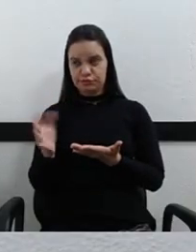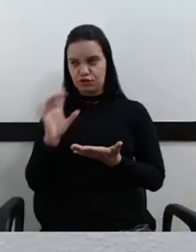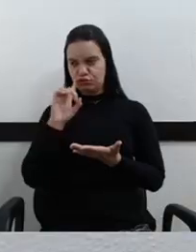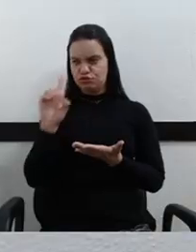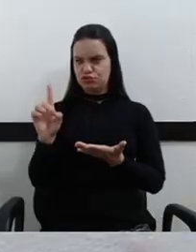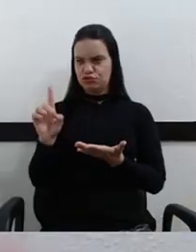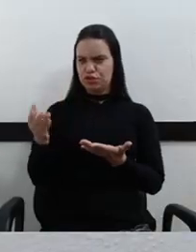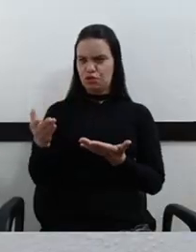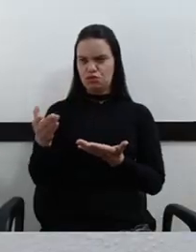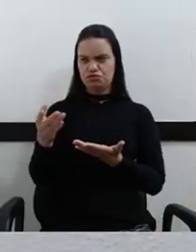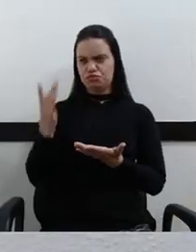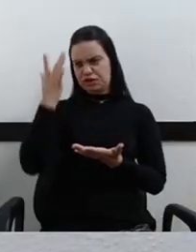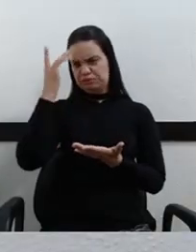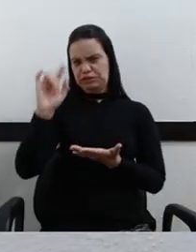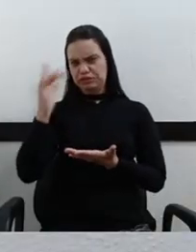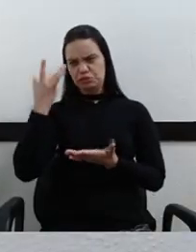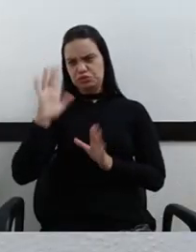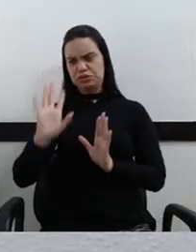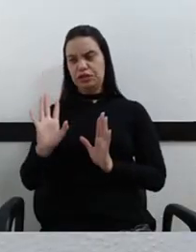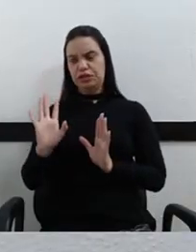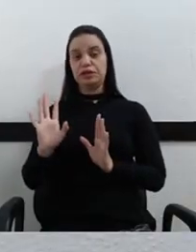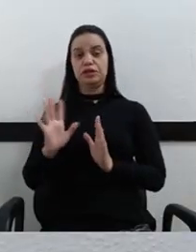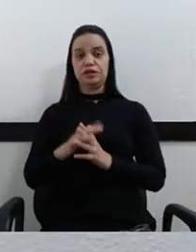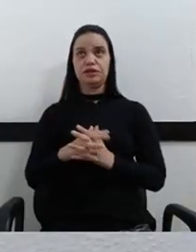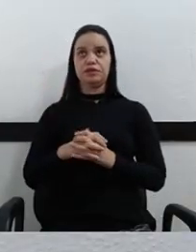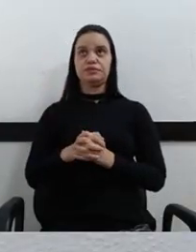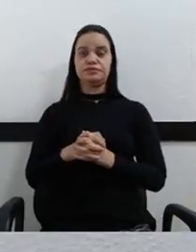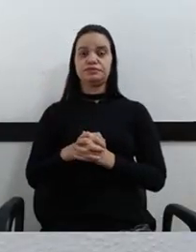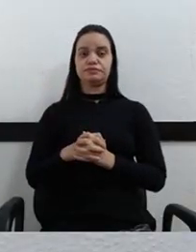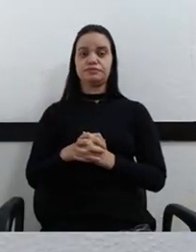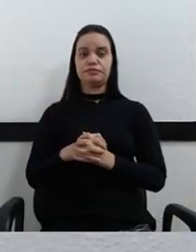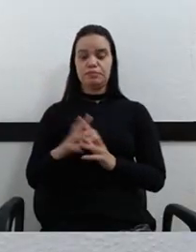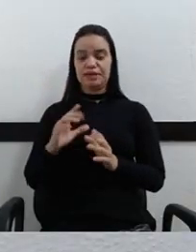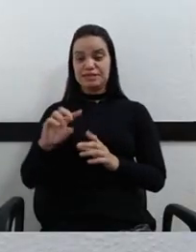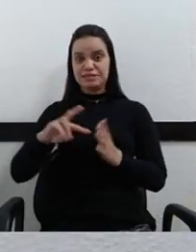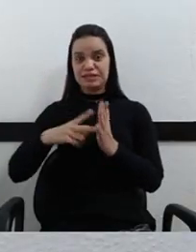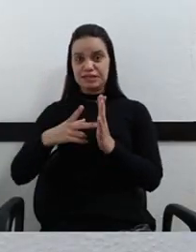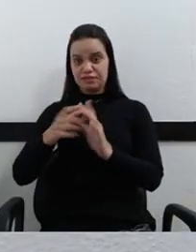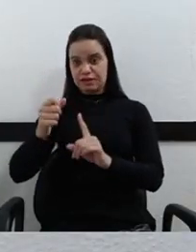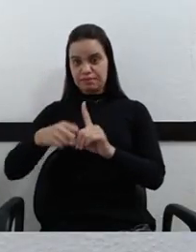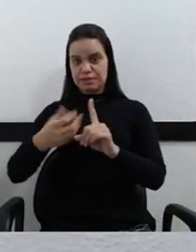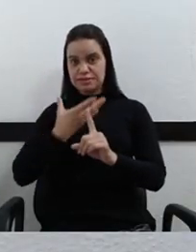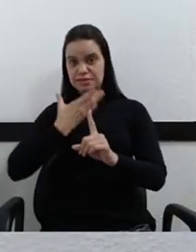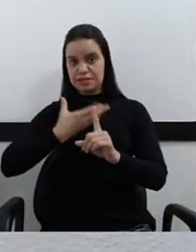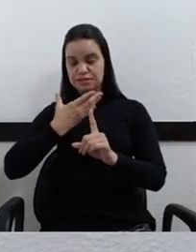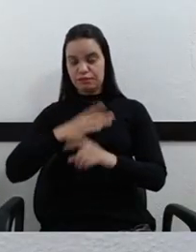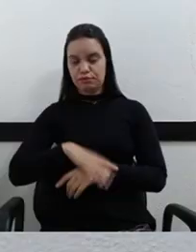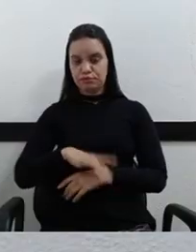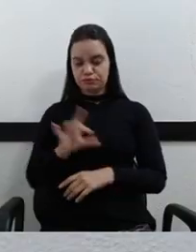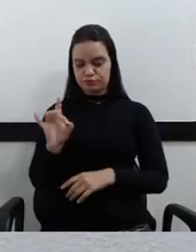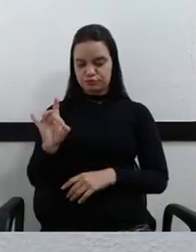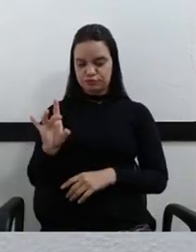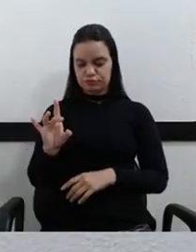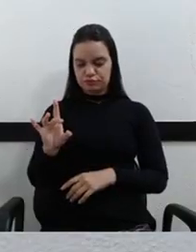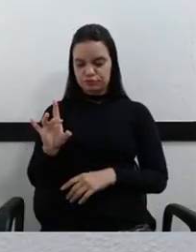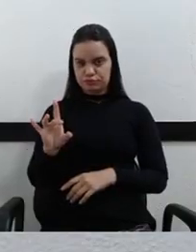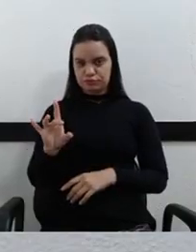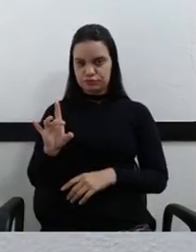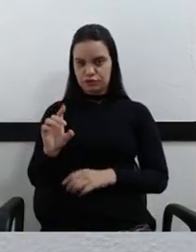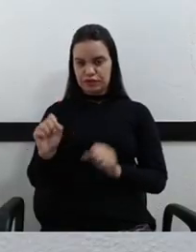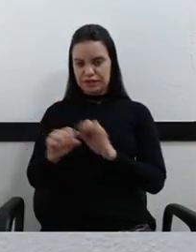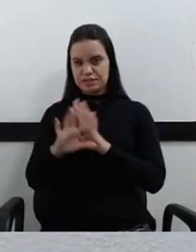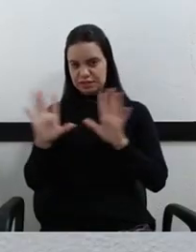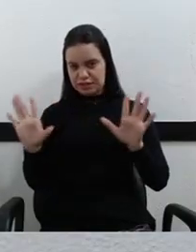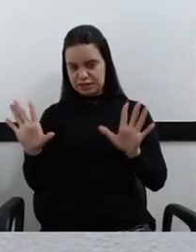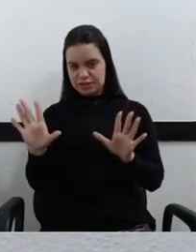não, né? Enfim, hoje ou amanhã, né? Quando mais referência ao mês de dezembro. Só vou, como eu acho que ficou